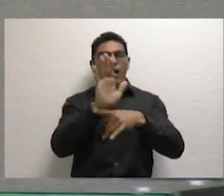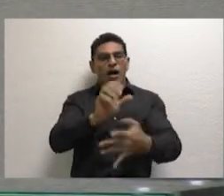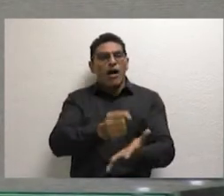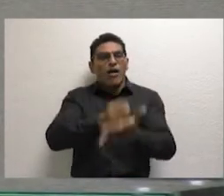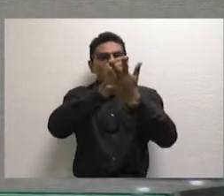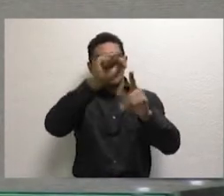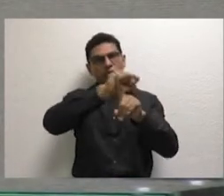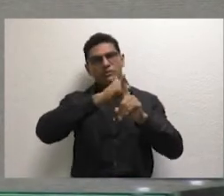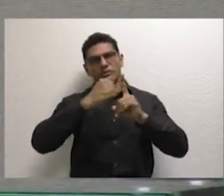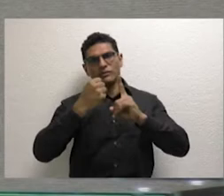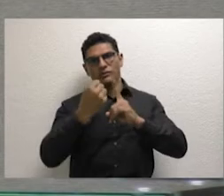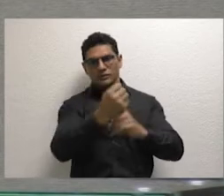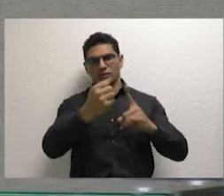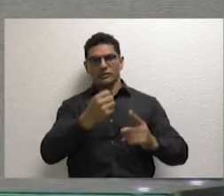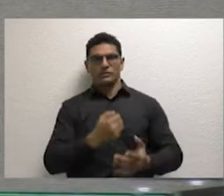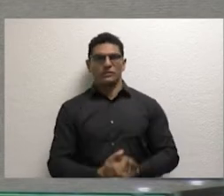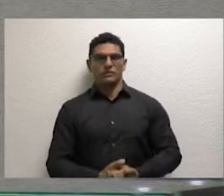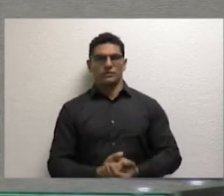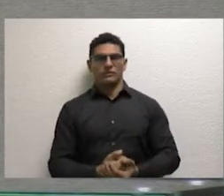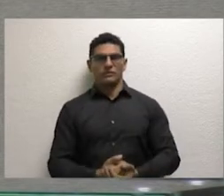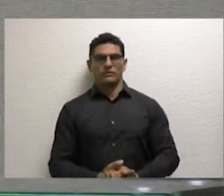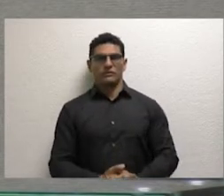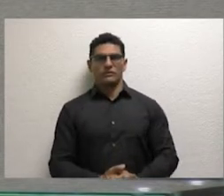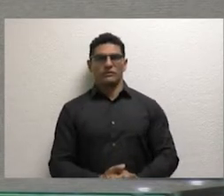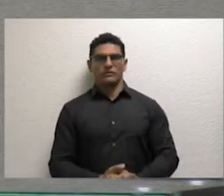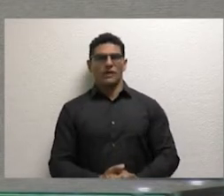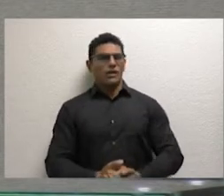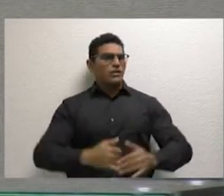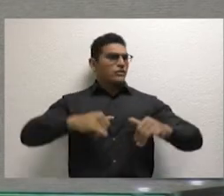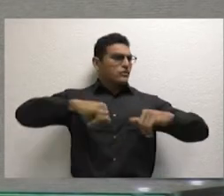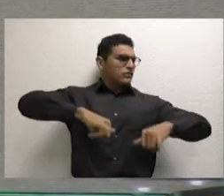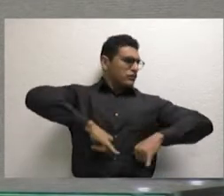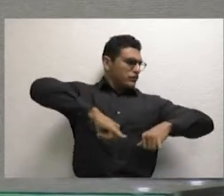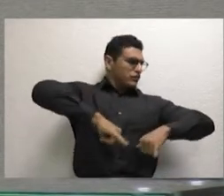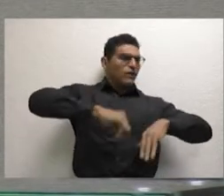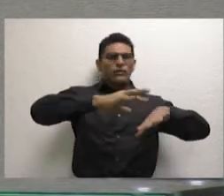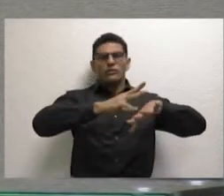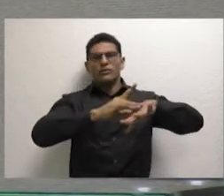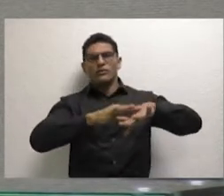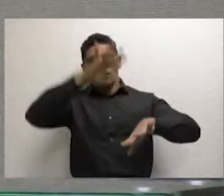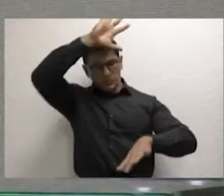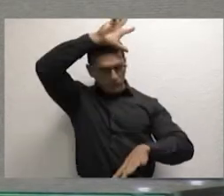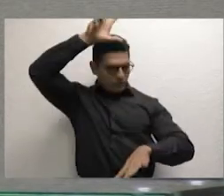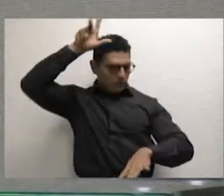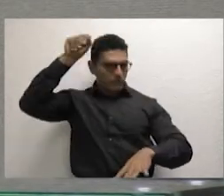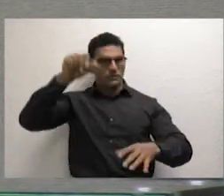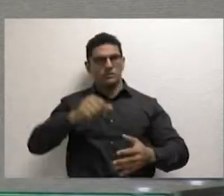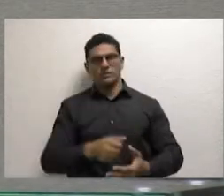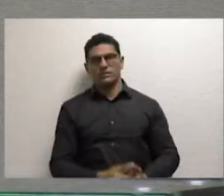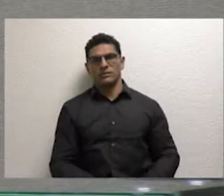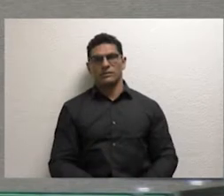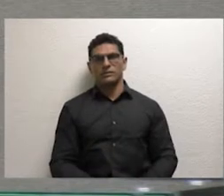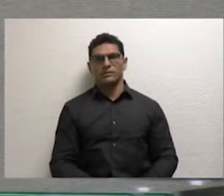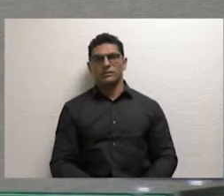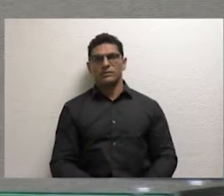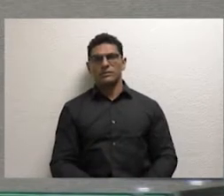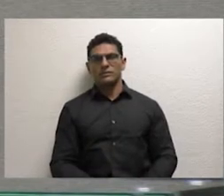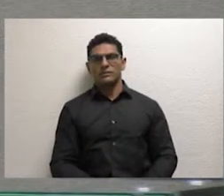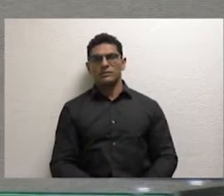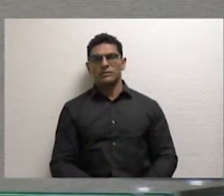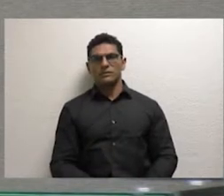para beneficiar e atender a população sofrida do Amazonas. E então nós teremos ali